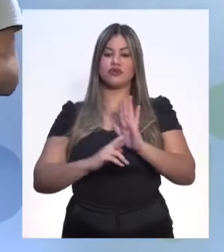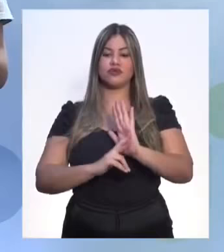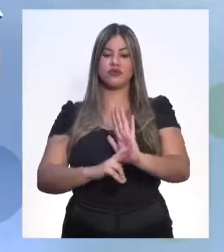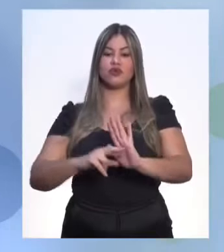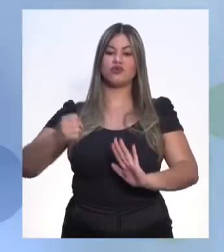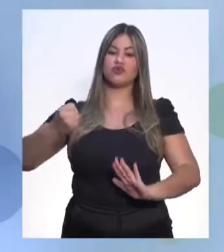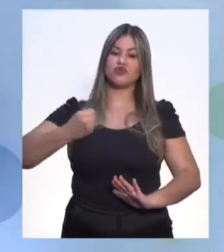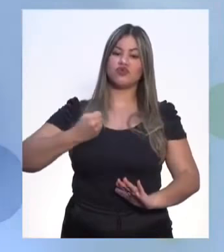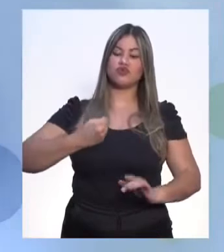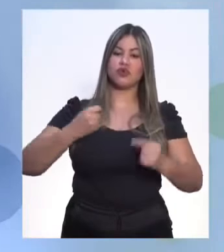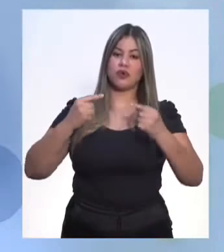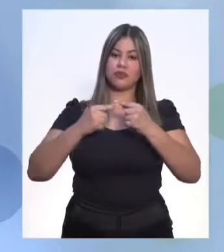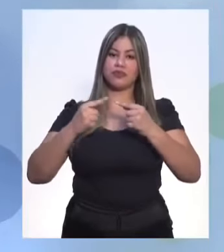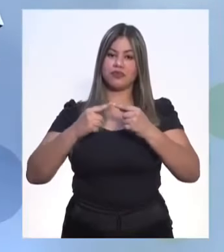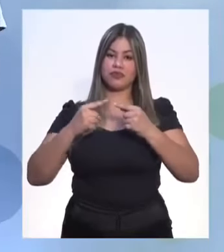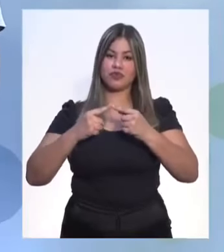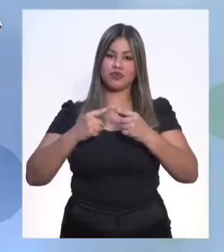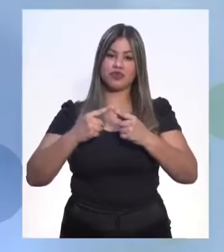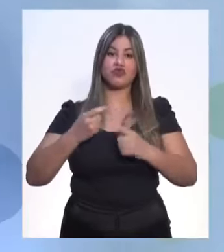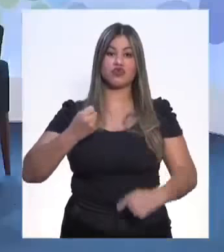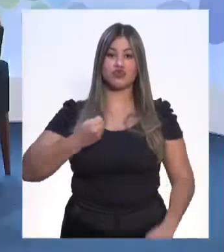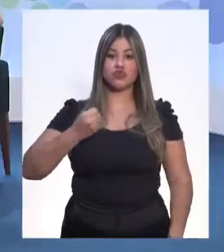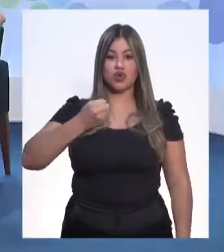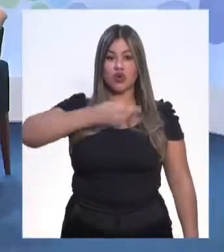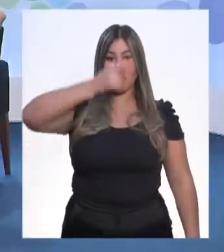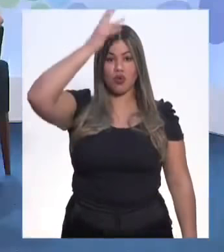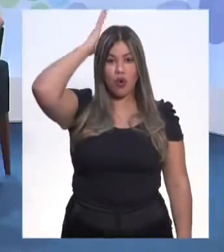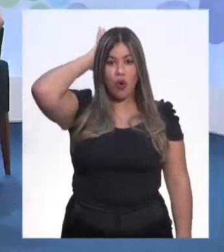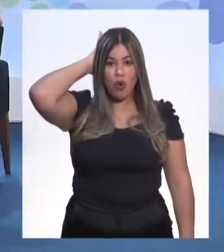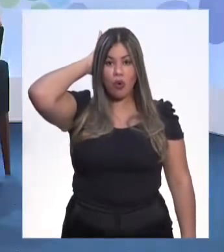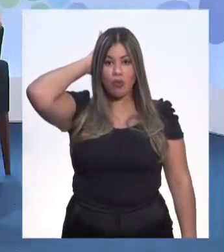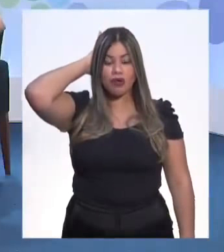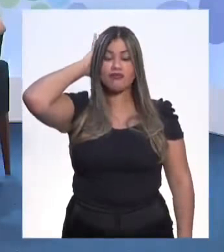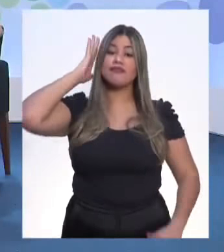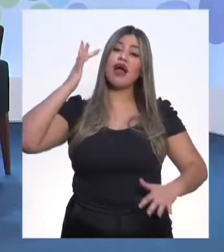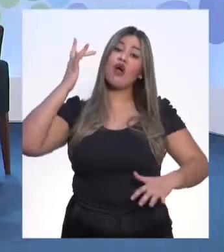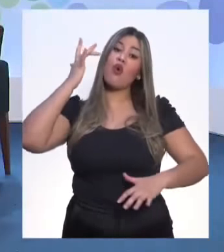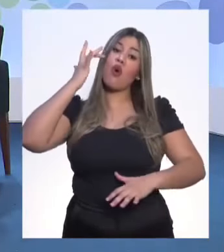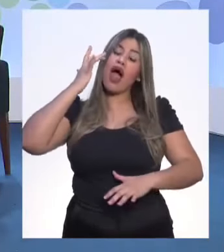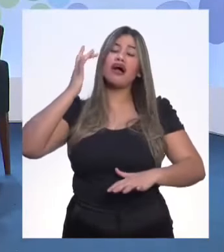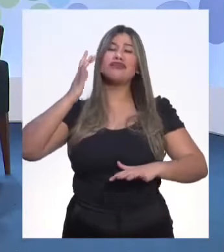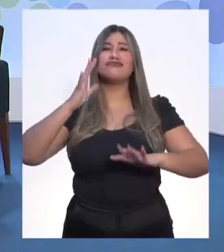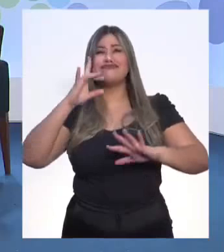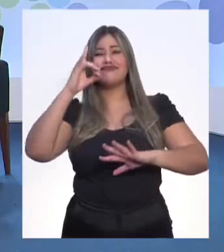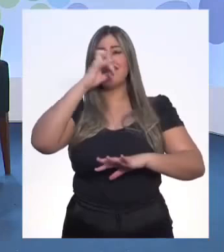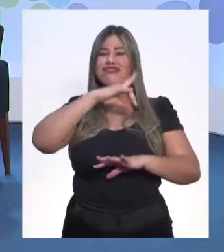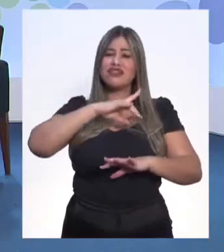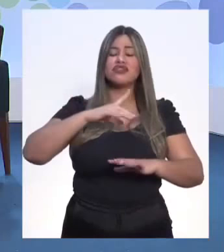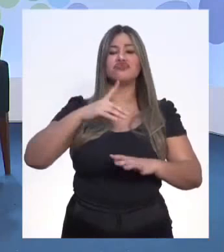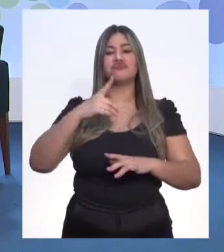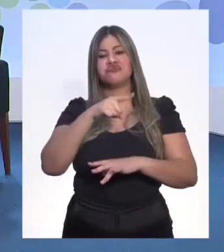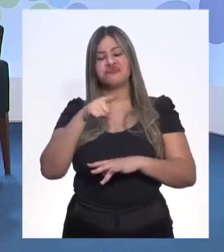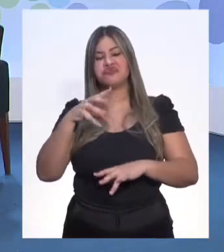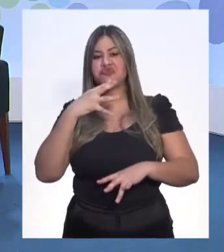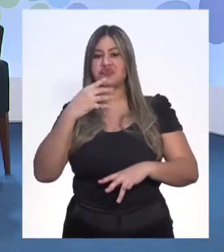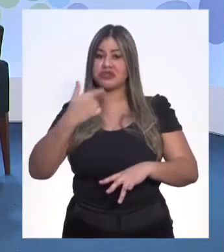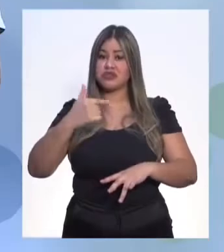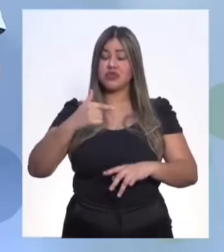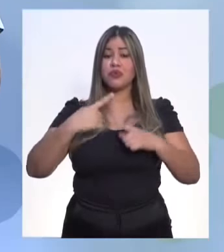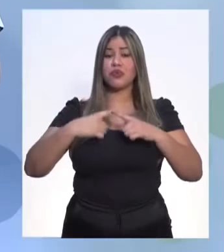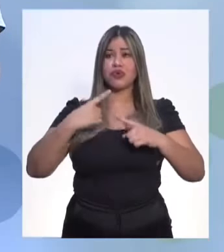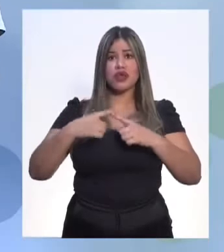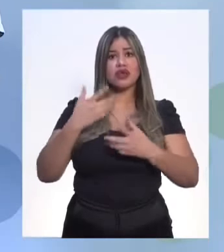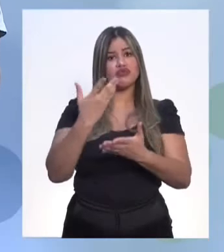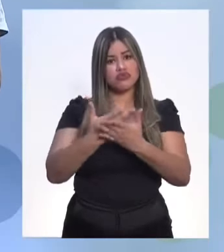numérico na forma de algarismo romano é impossível né partir do momento que você entrar porque se estuda os algarismos